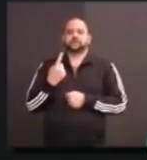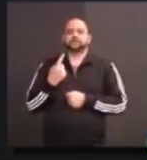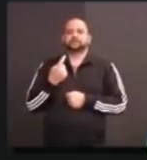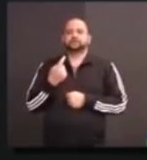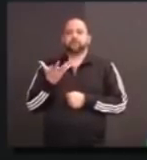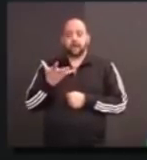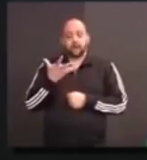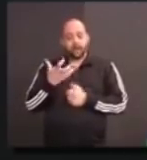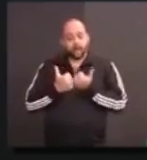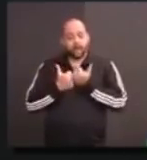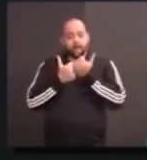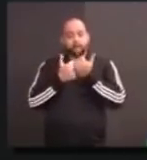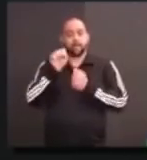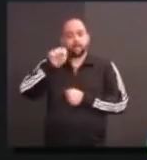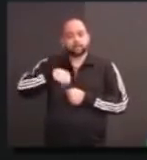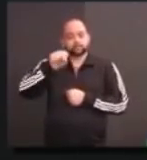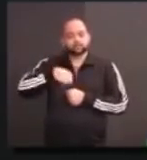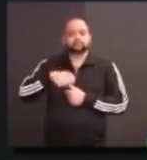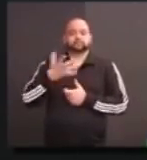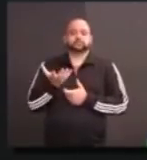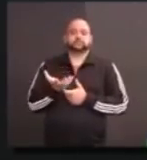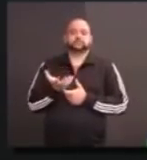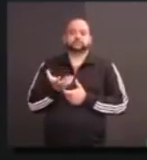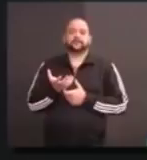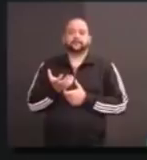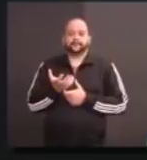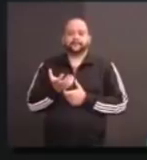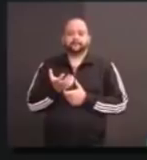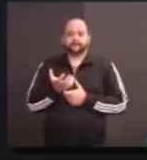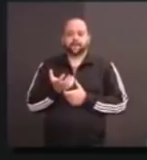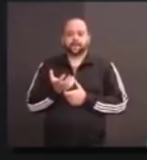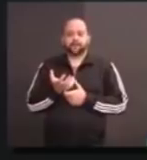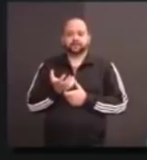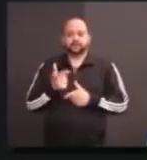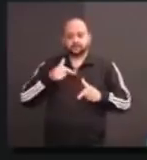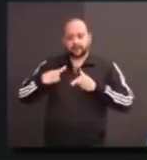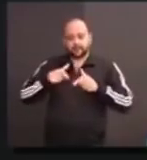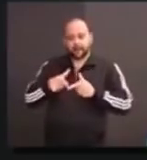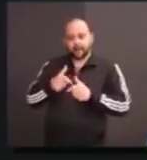sim, da evangelização da criança.